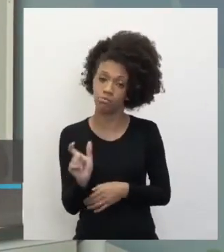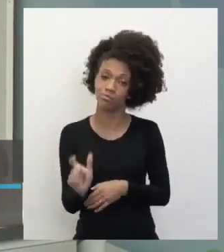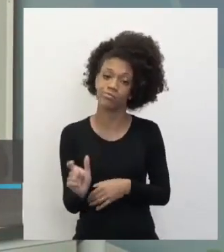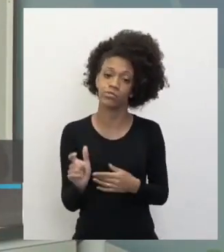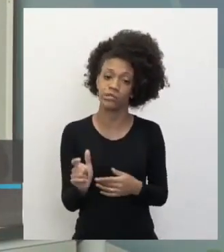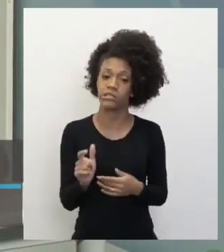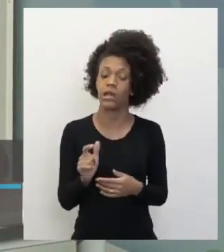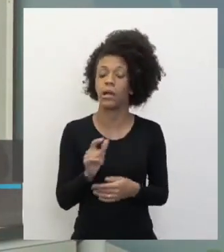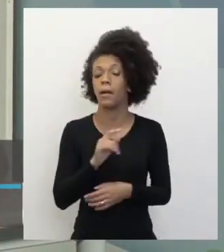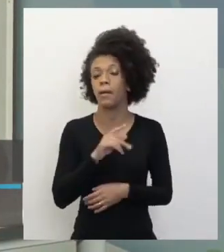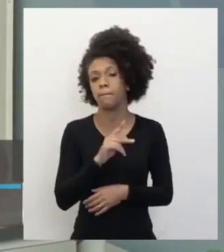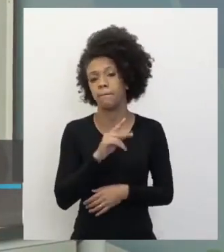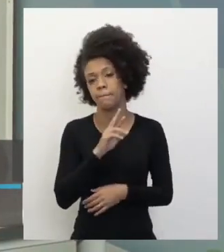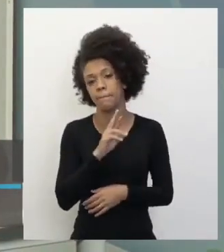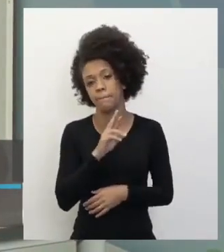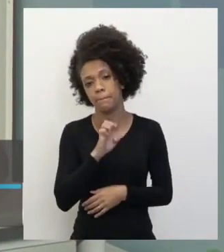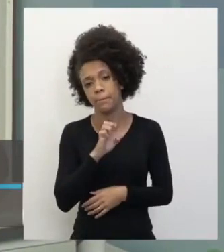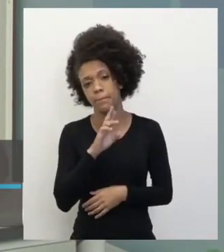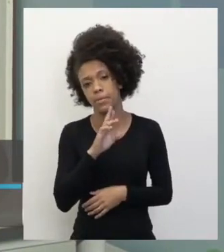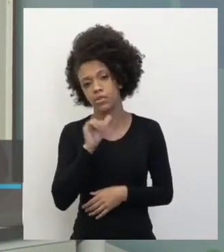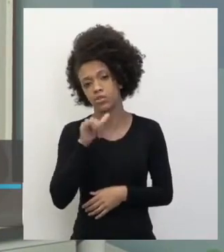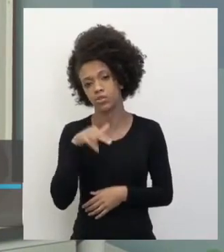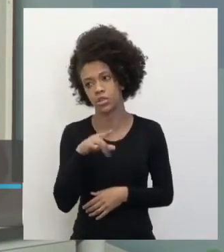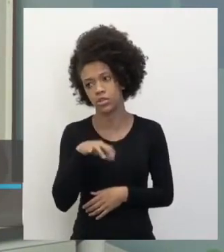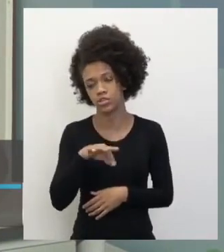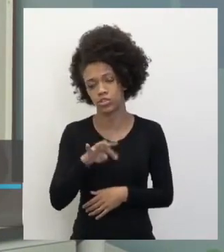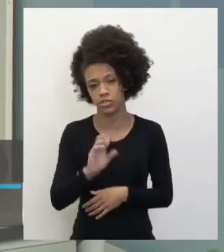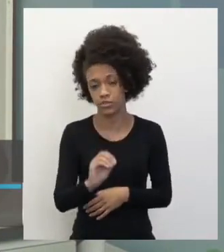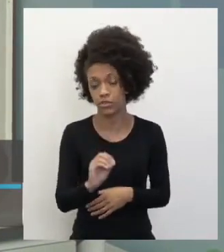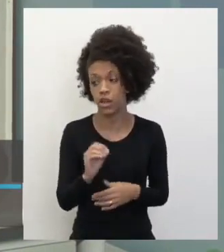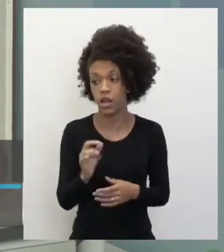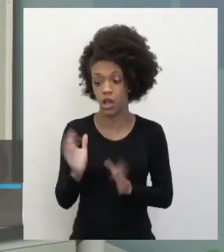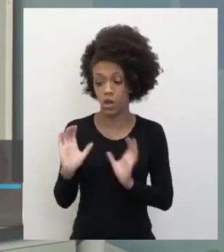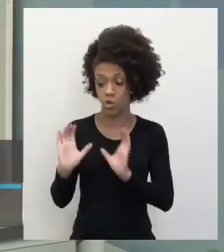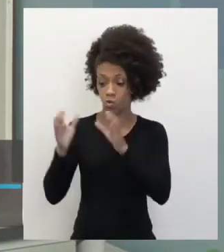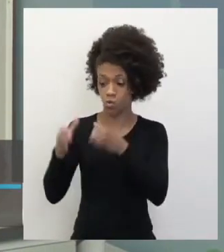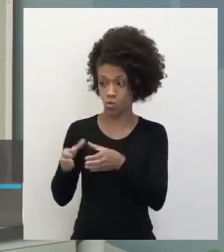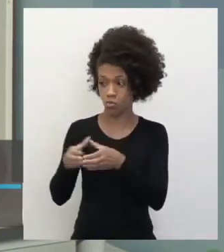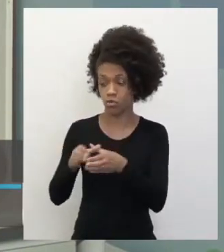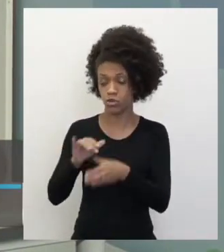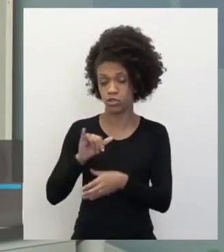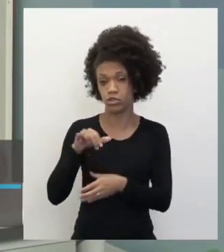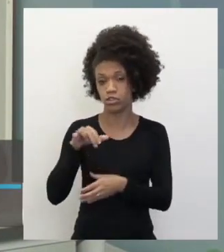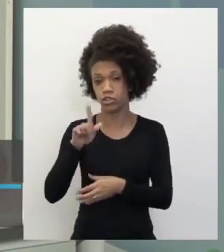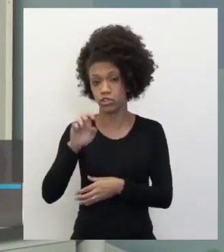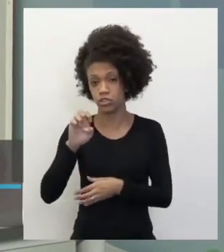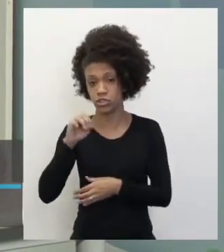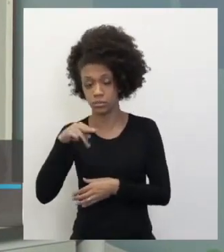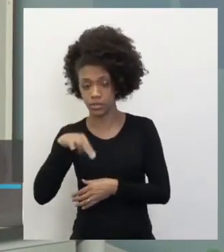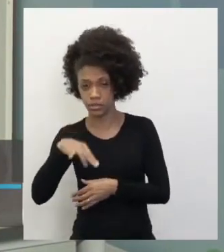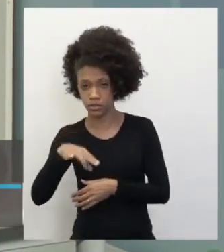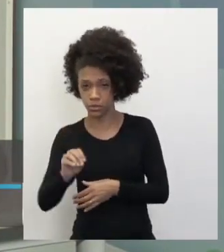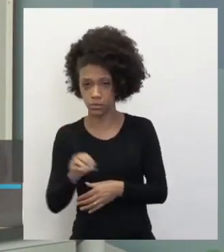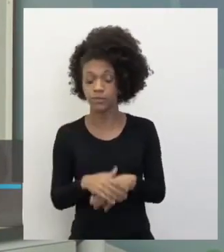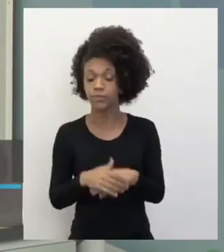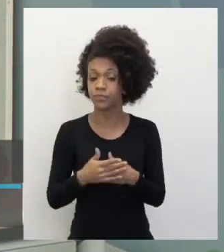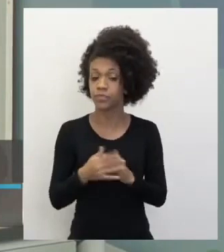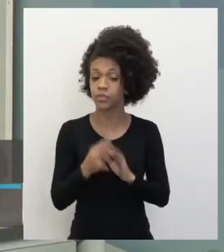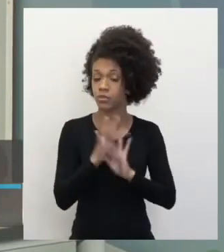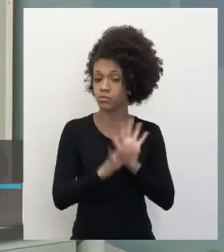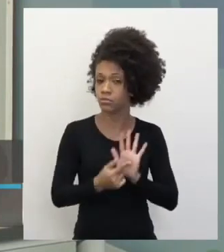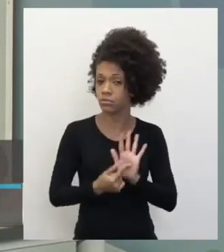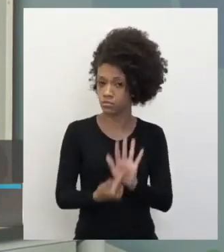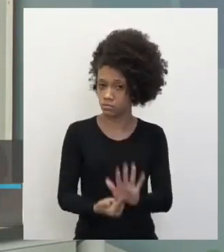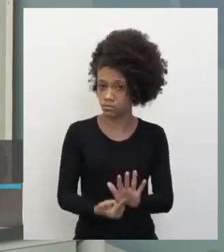pejorativo. O termo correto são povos germânicos. Então, vocês vejam aí que no nosso texto nós temos